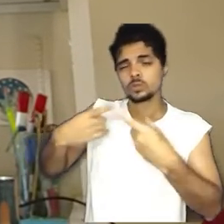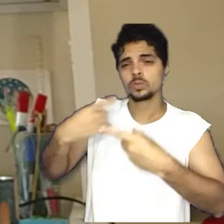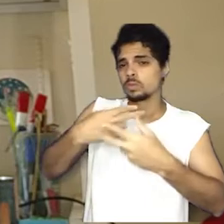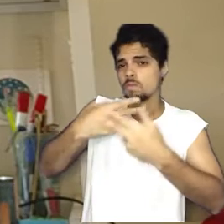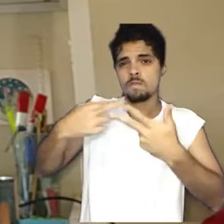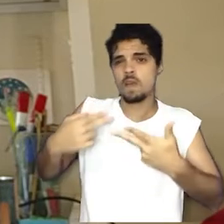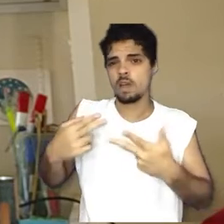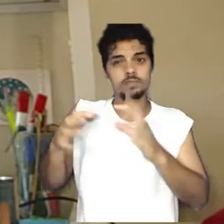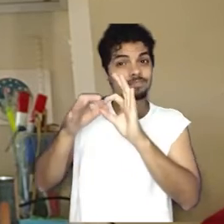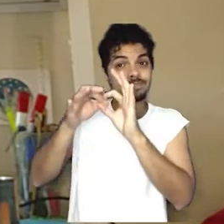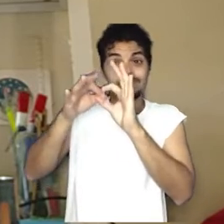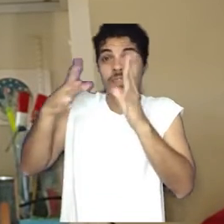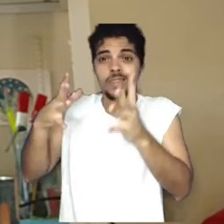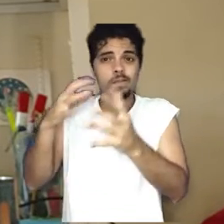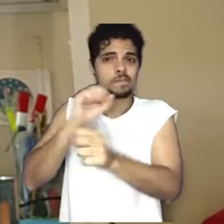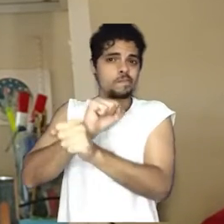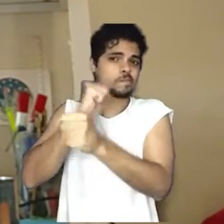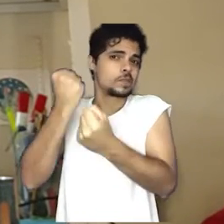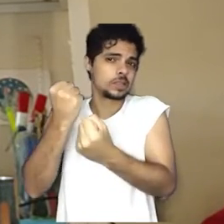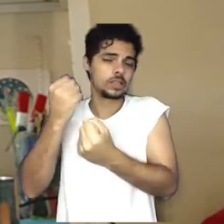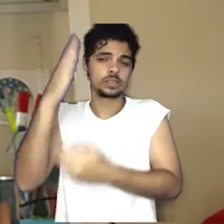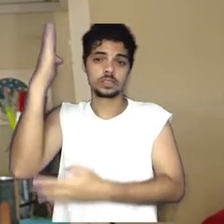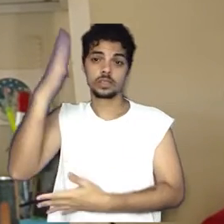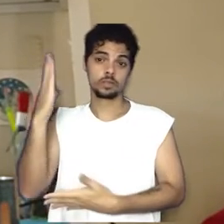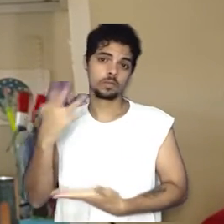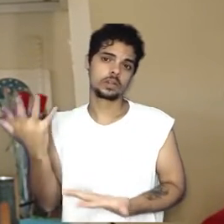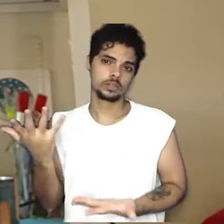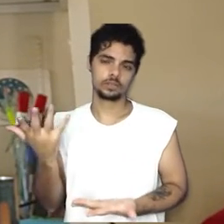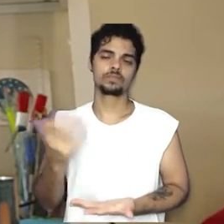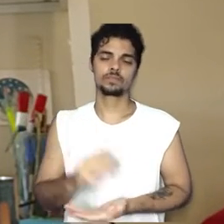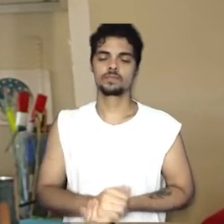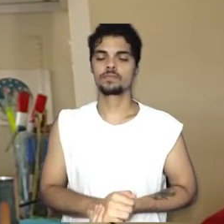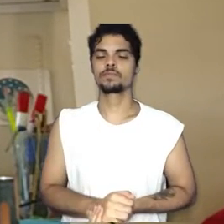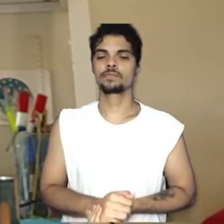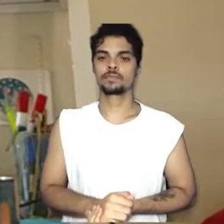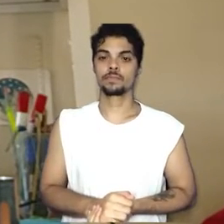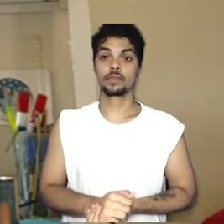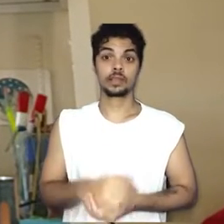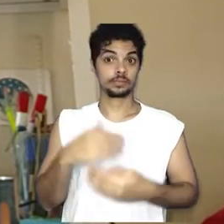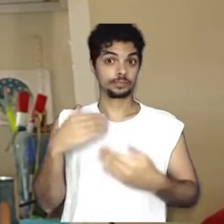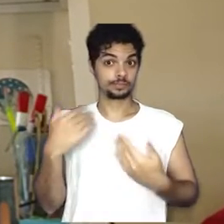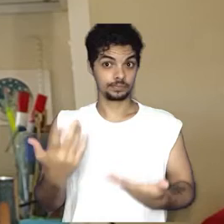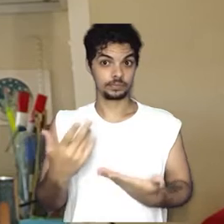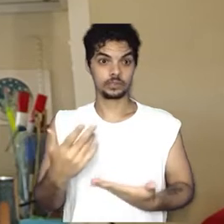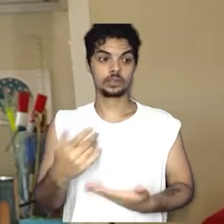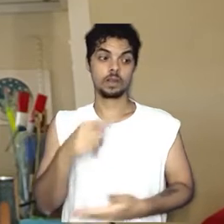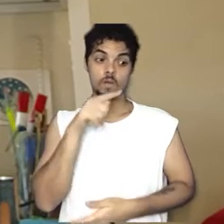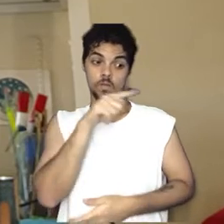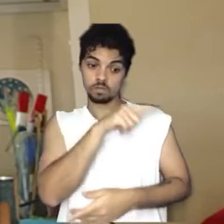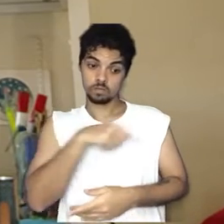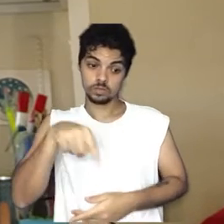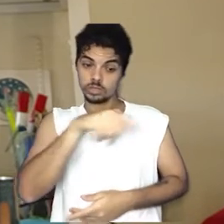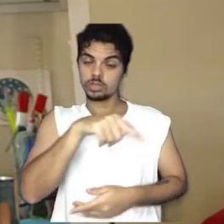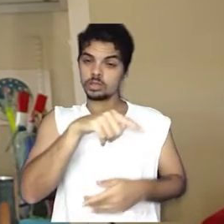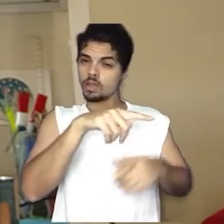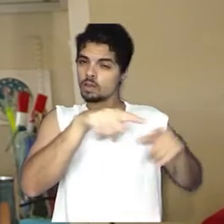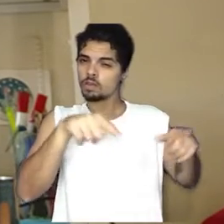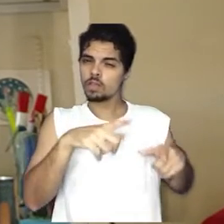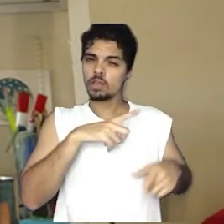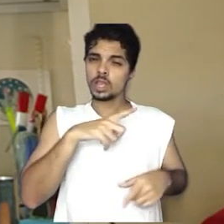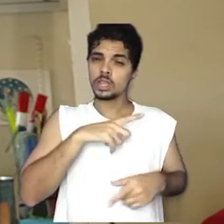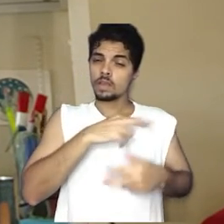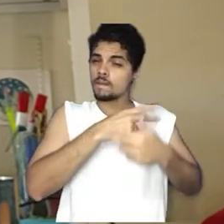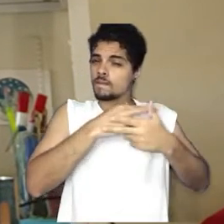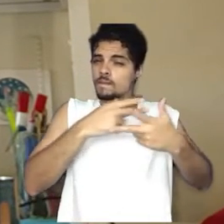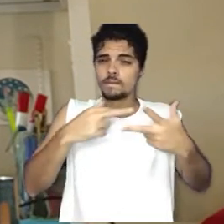sobre a independência, né? E a partir da crise que antecedeu a independência. Então, as vilas